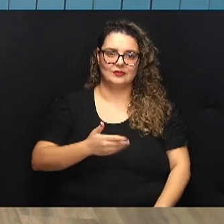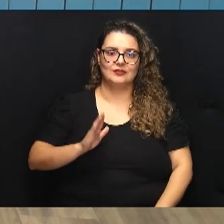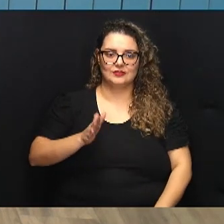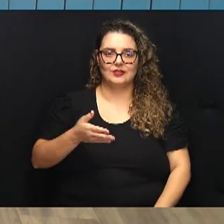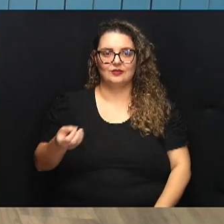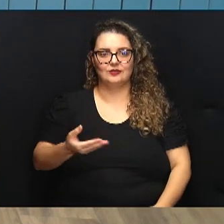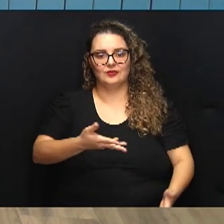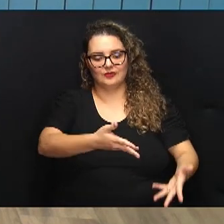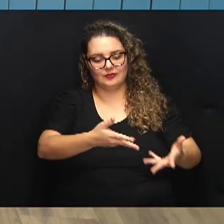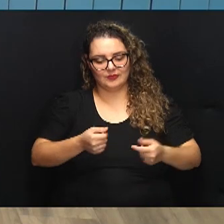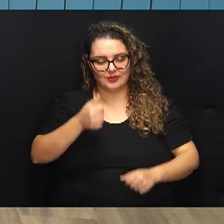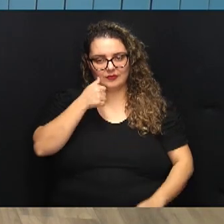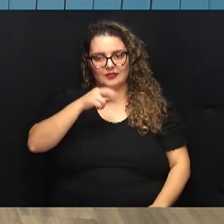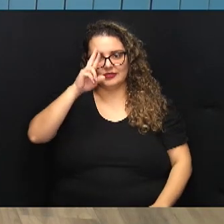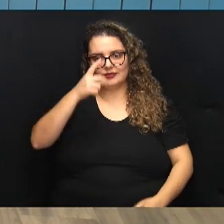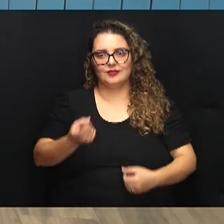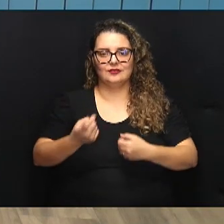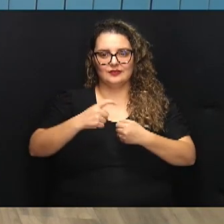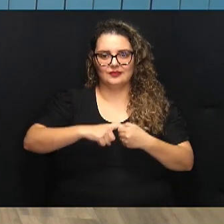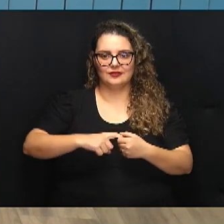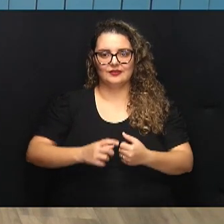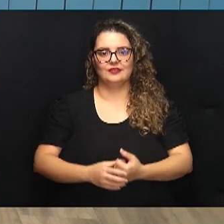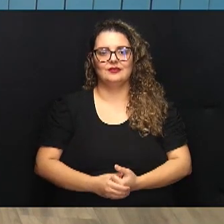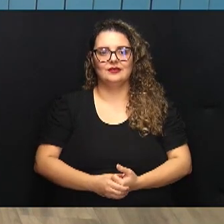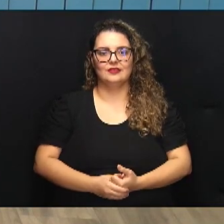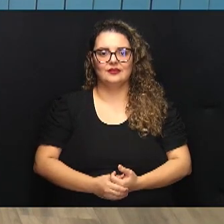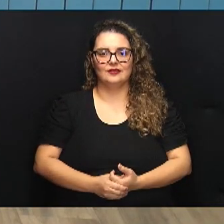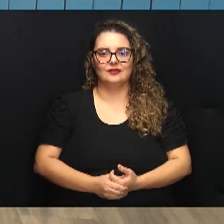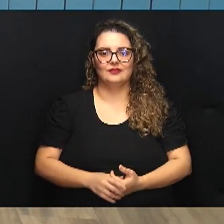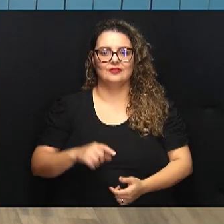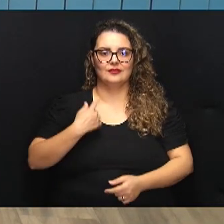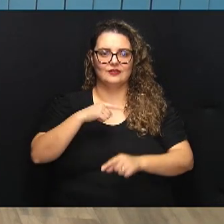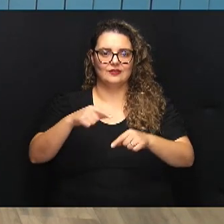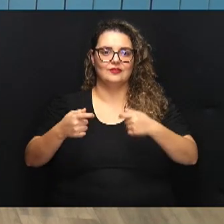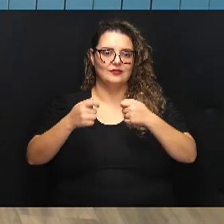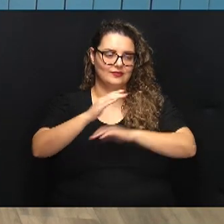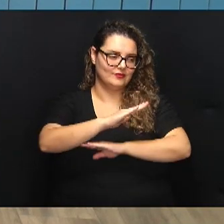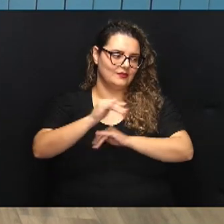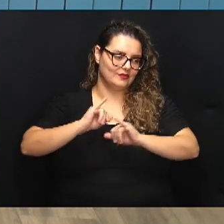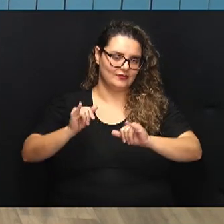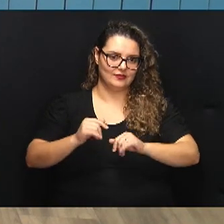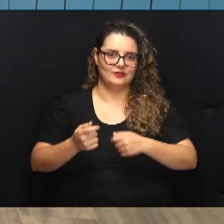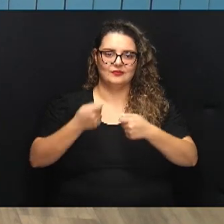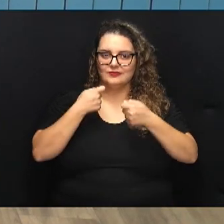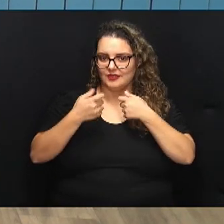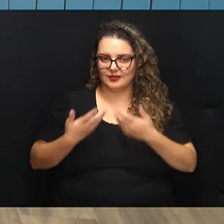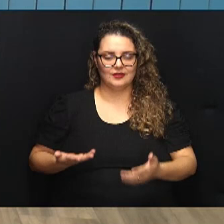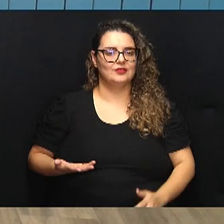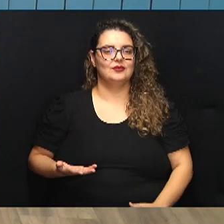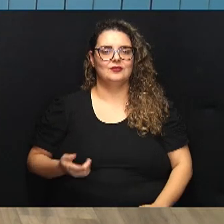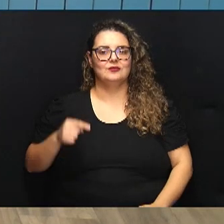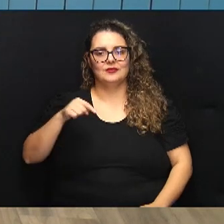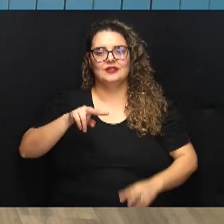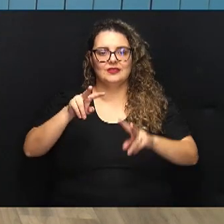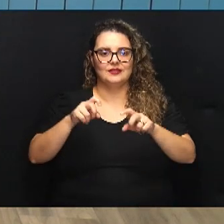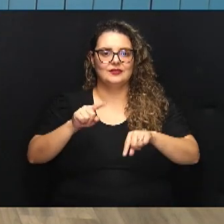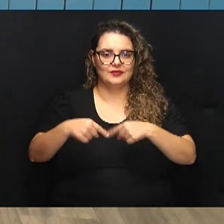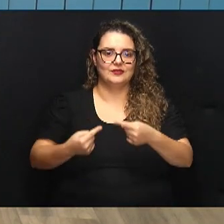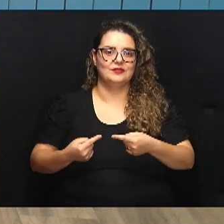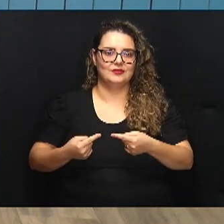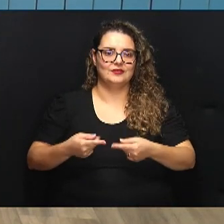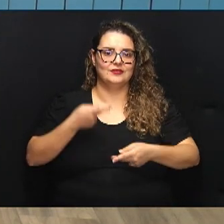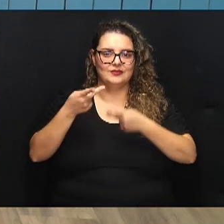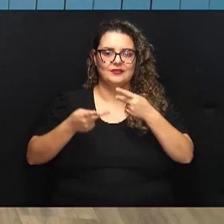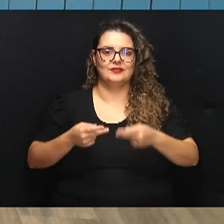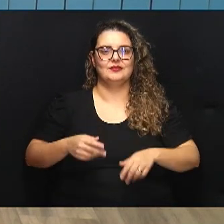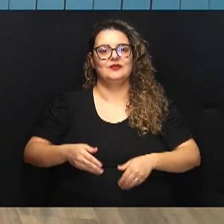novo convite para a senhora retornar aqui ao nosso jornal Câmara Notícias para falar sobre esse e outros assuntos e fica aberto aí para